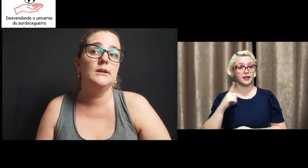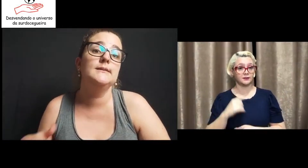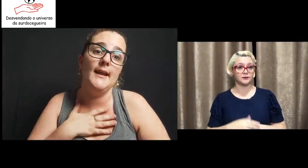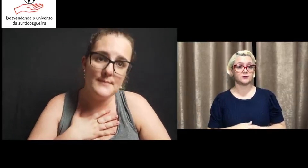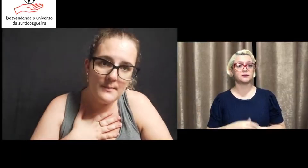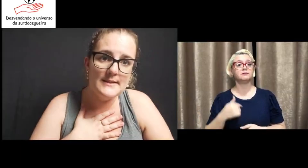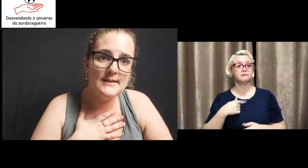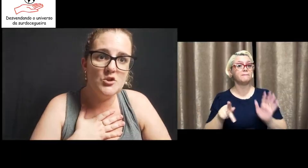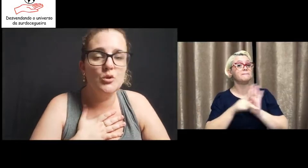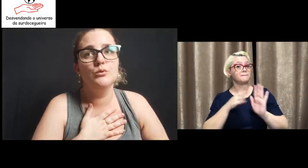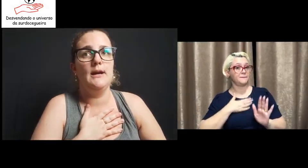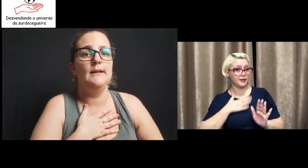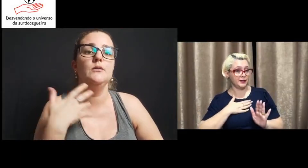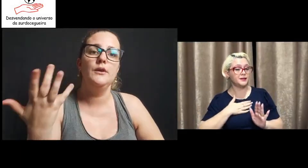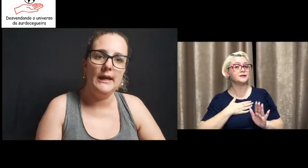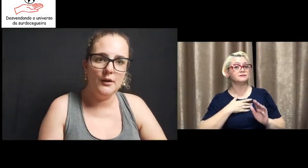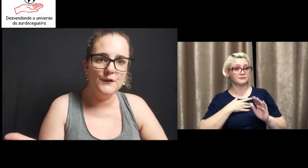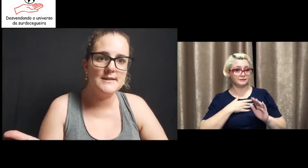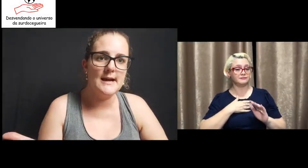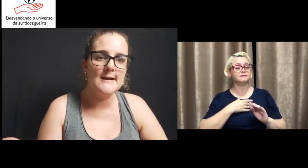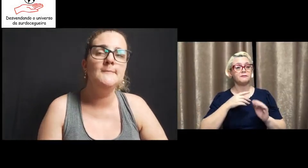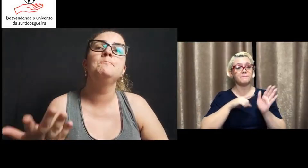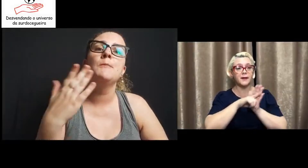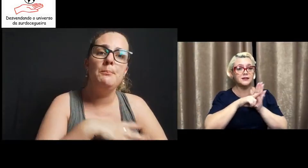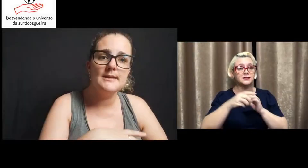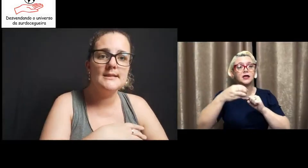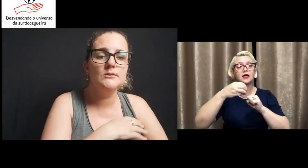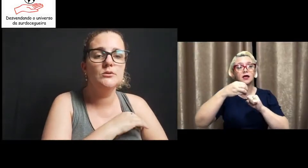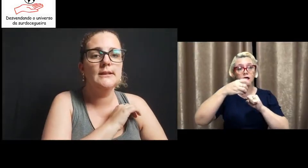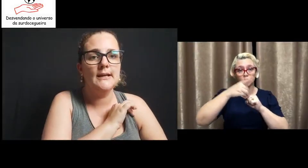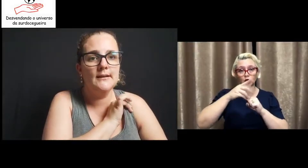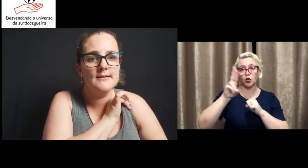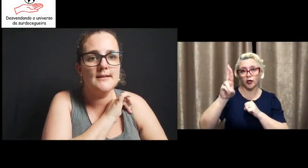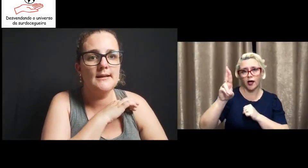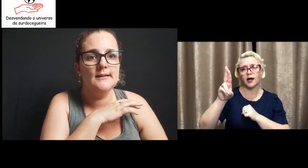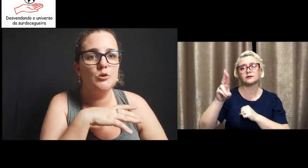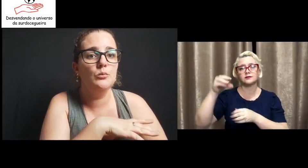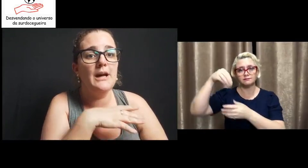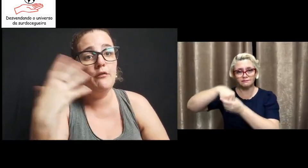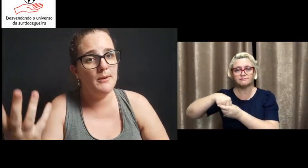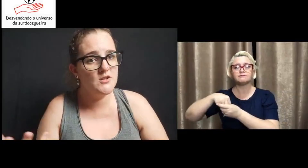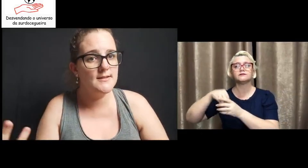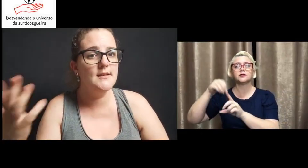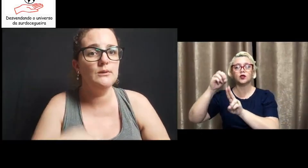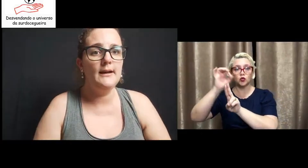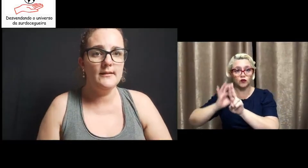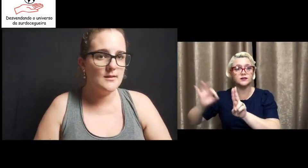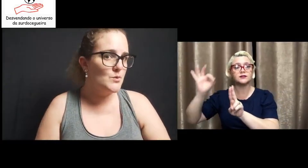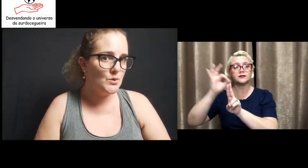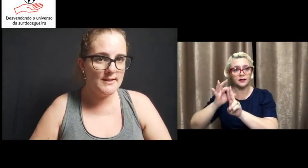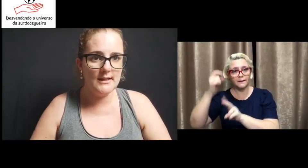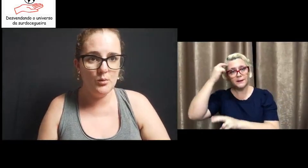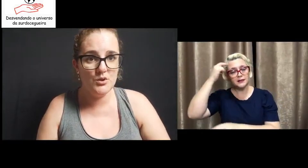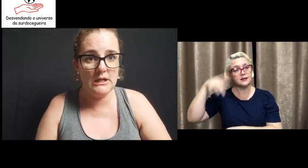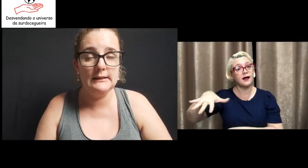então, tem a minha pesquisa de doutorado, que é na UFSCar, pensando na criança, na alfabetização da criança